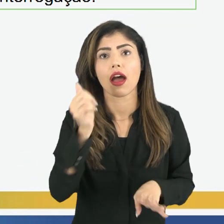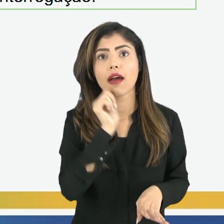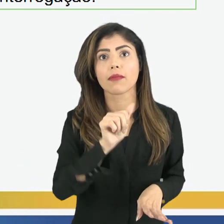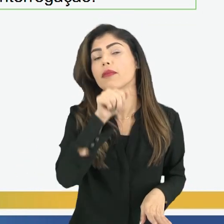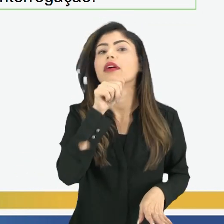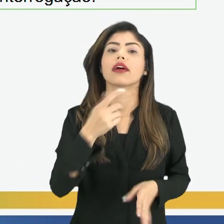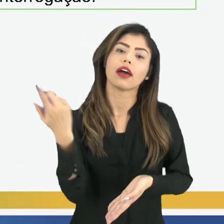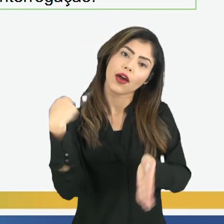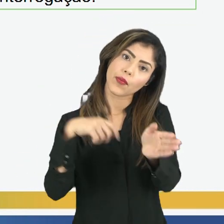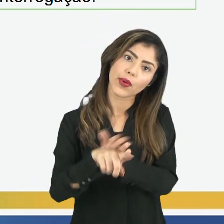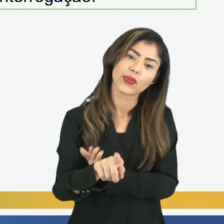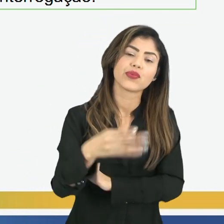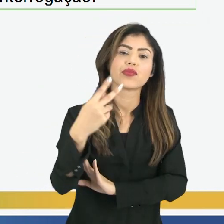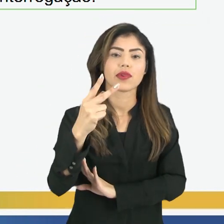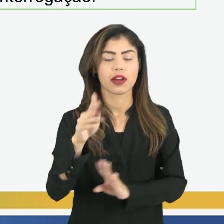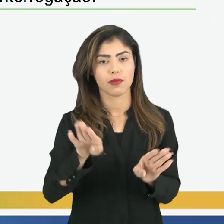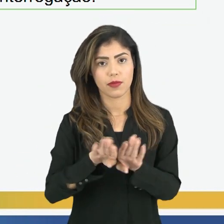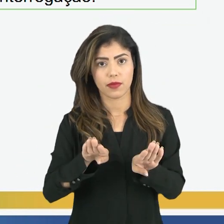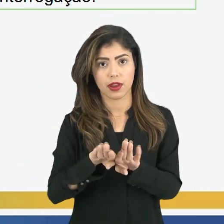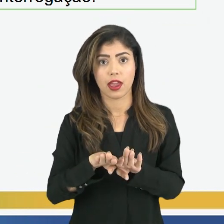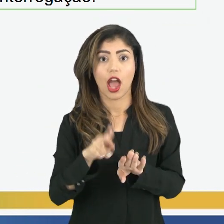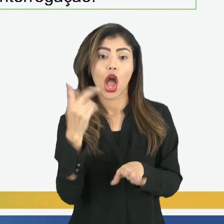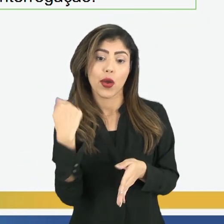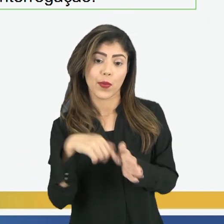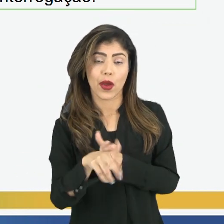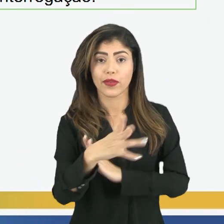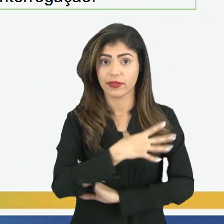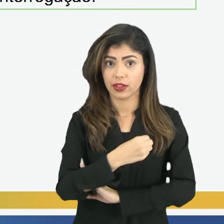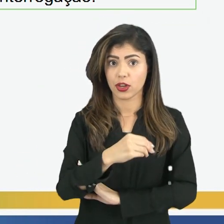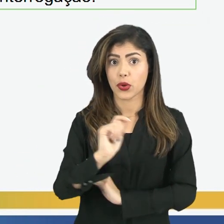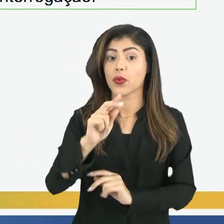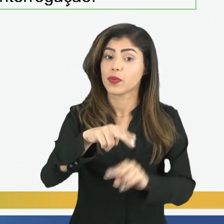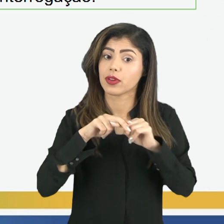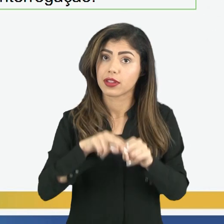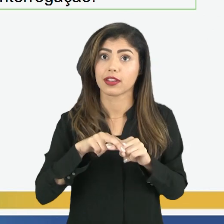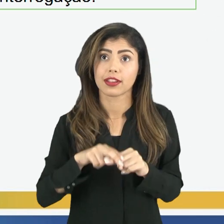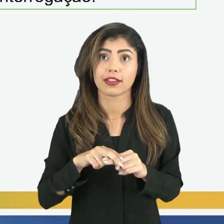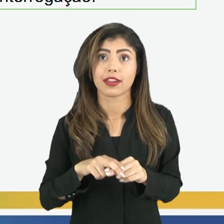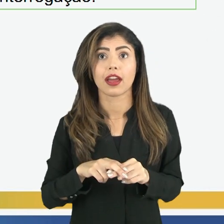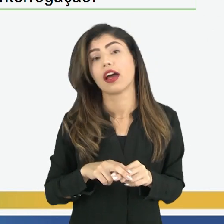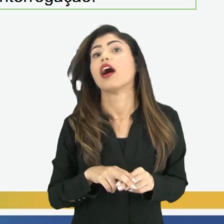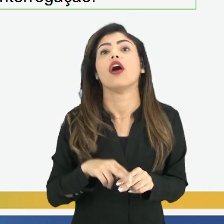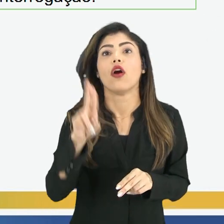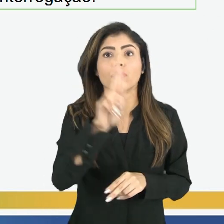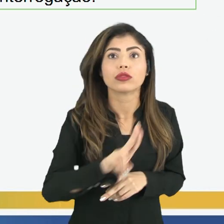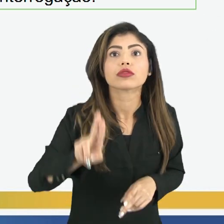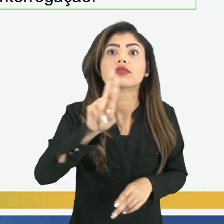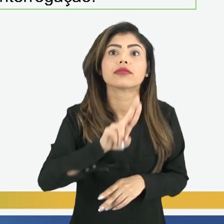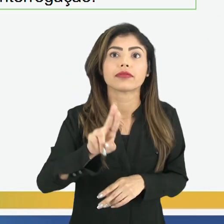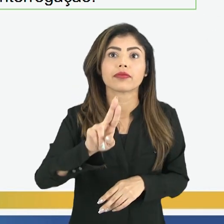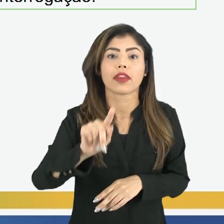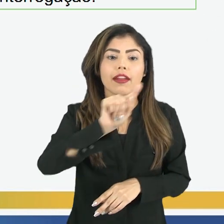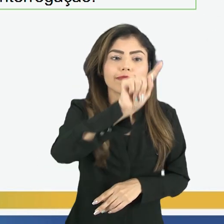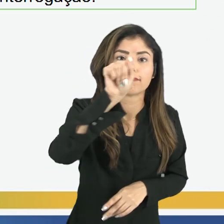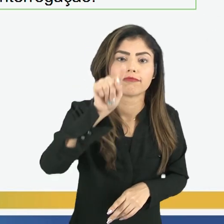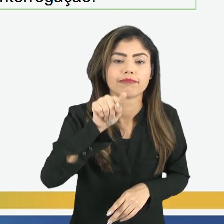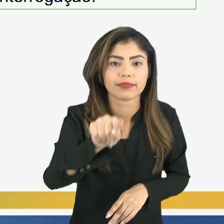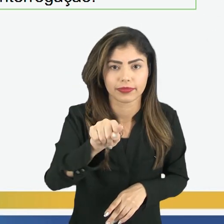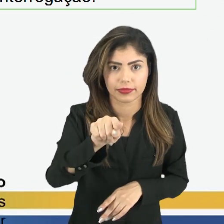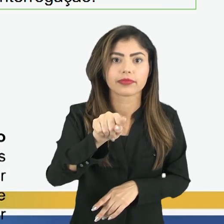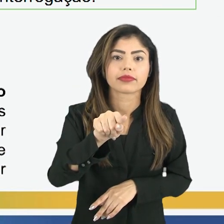é uma pergunta para o filho. Por isso, ela utilizou o sinal de pontuação, o sinal de interrogação.